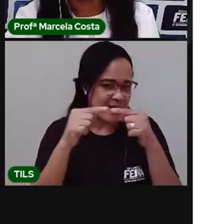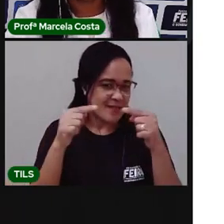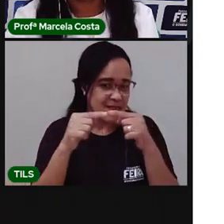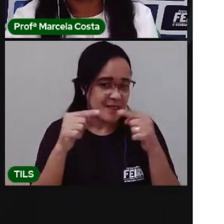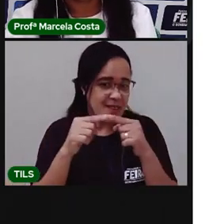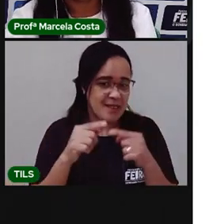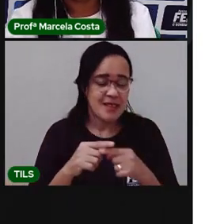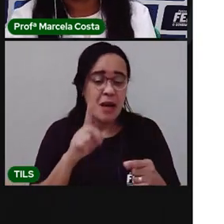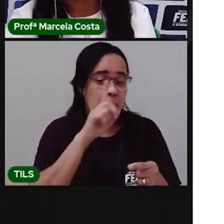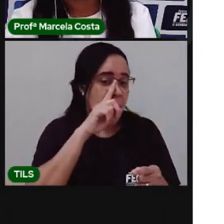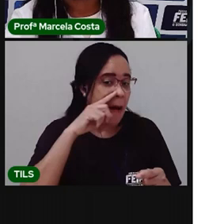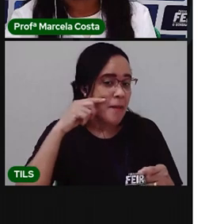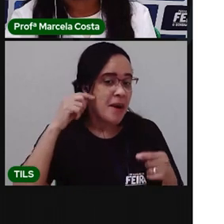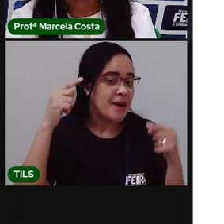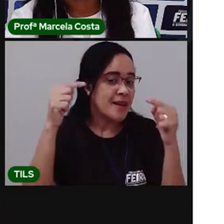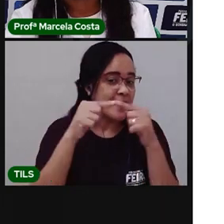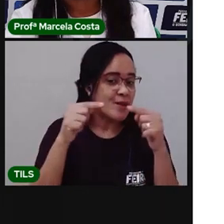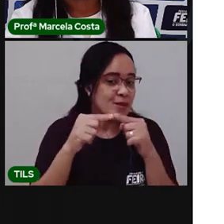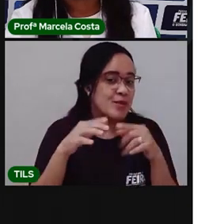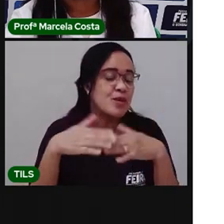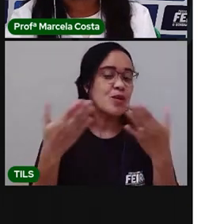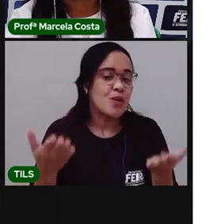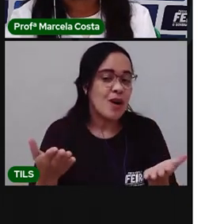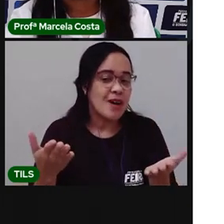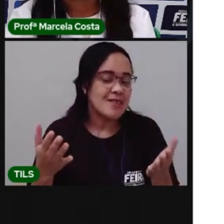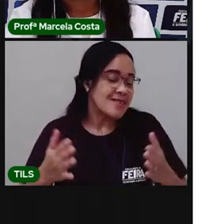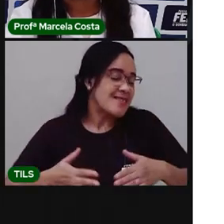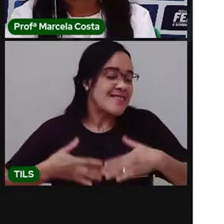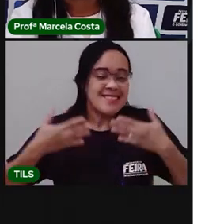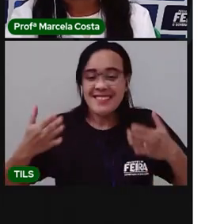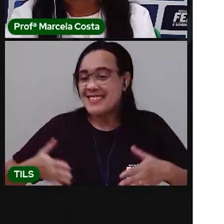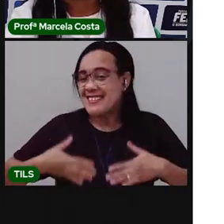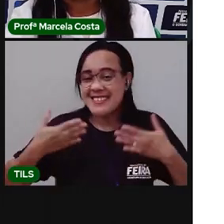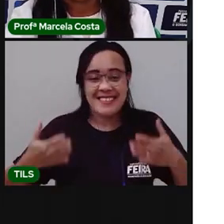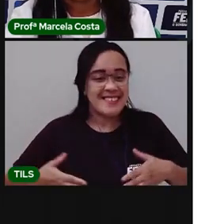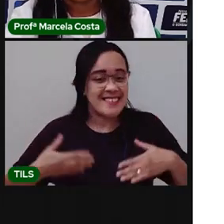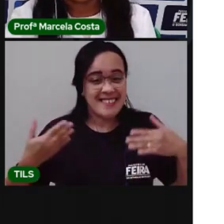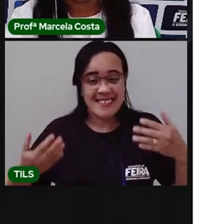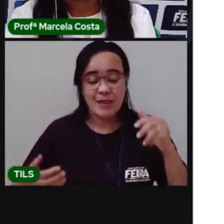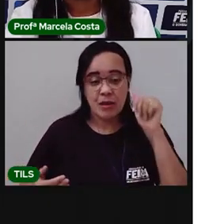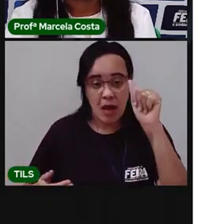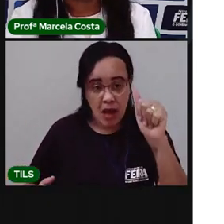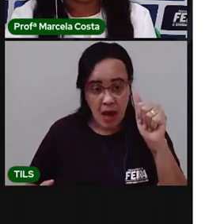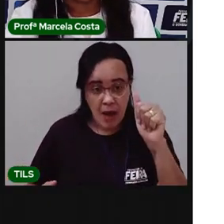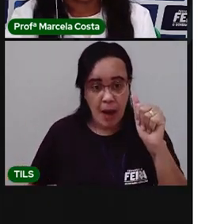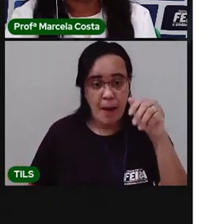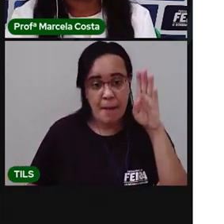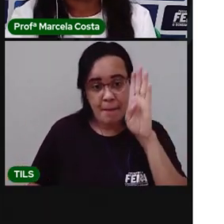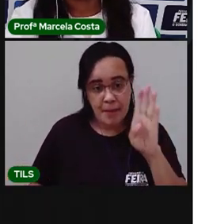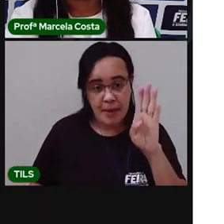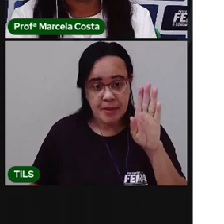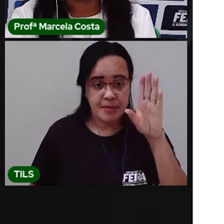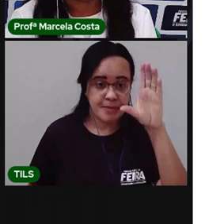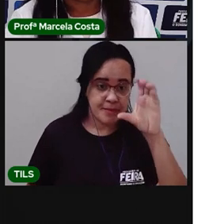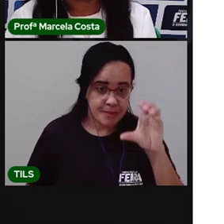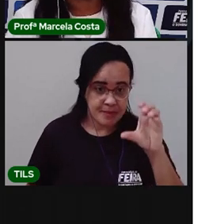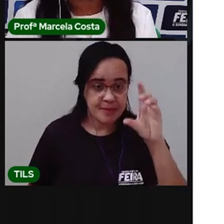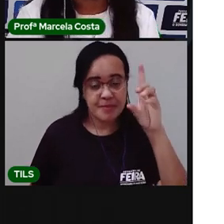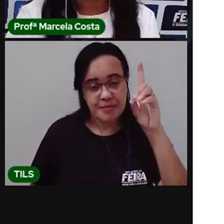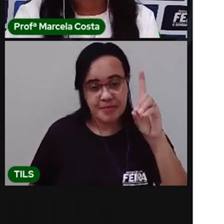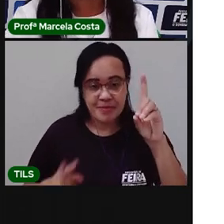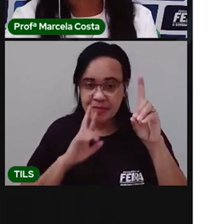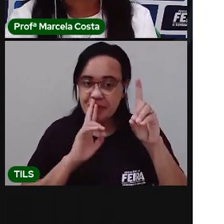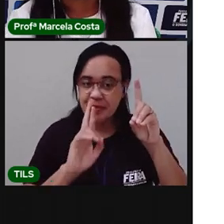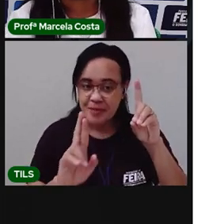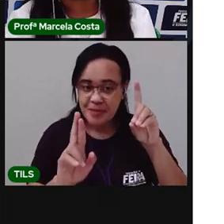comunicando alegria? A, V, C ou D? Responde